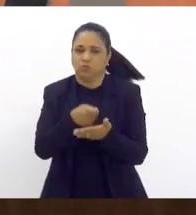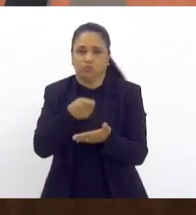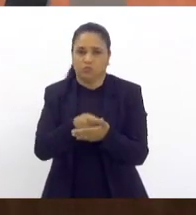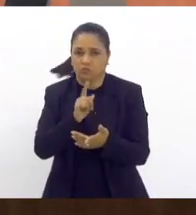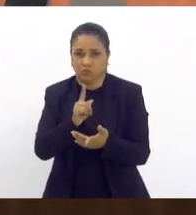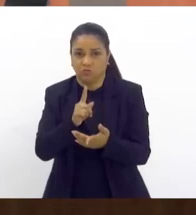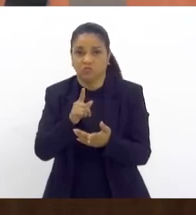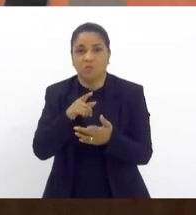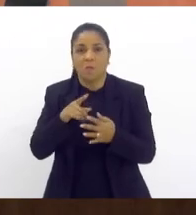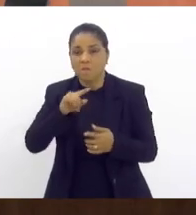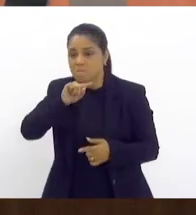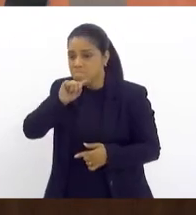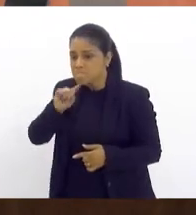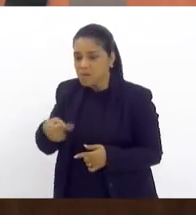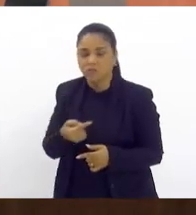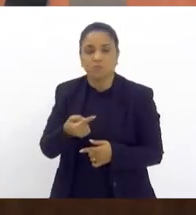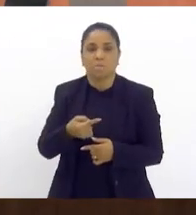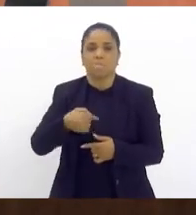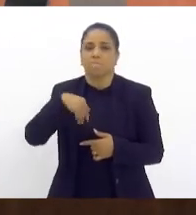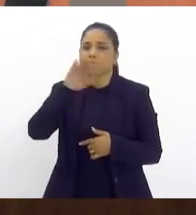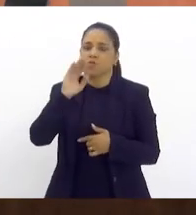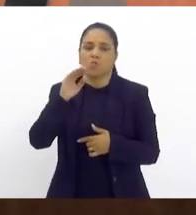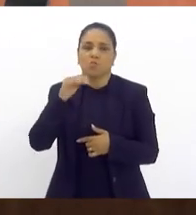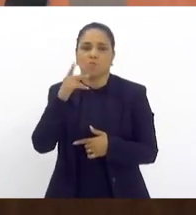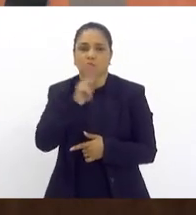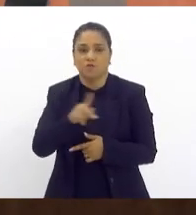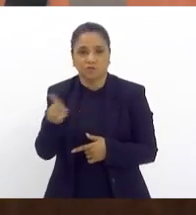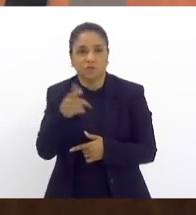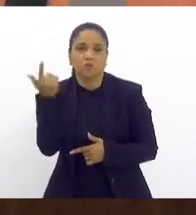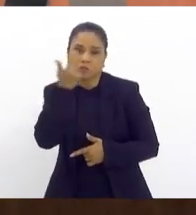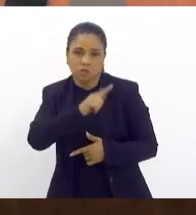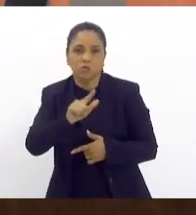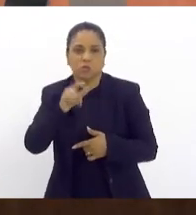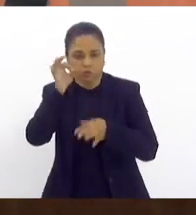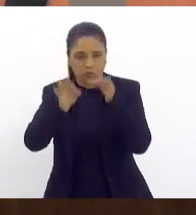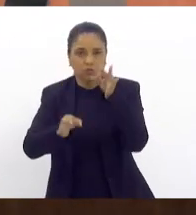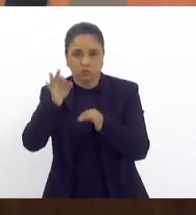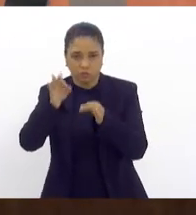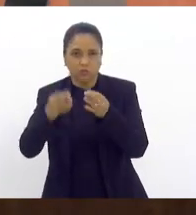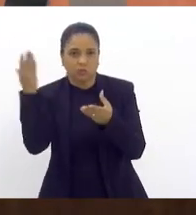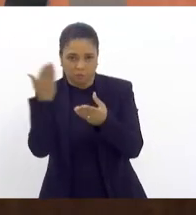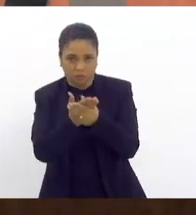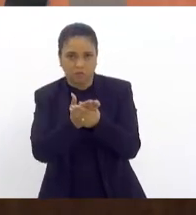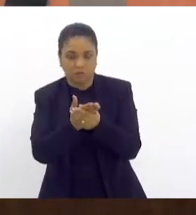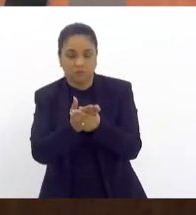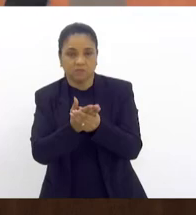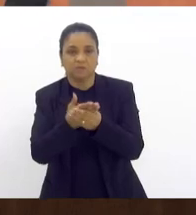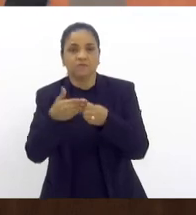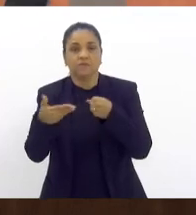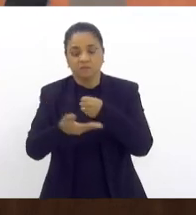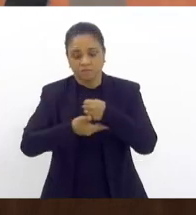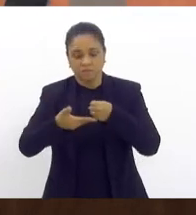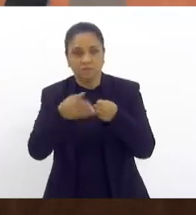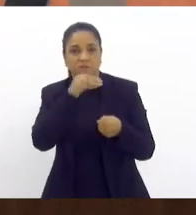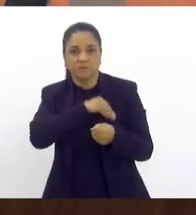já entraram na justiça e ganharam em primeira instância o direito do piso os profissionais de educação já fizeram uma greve de um